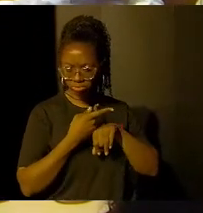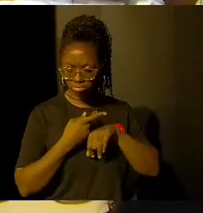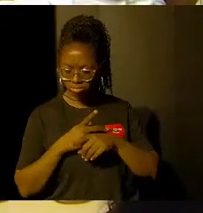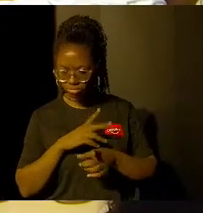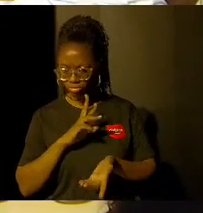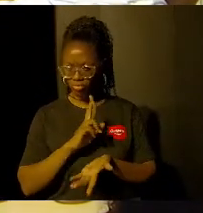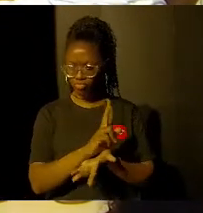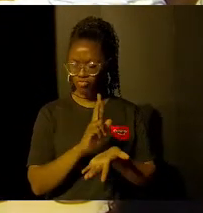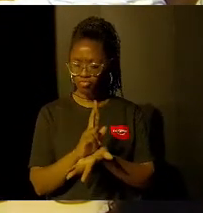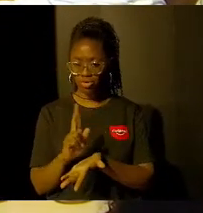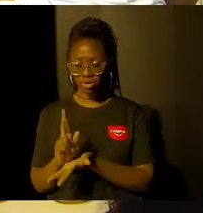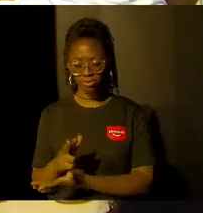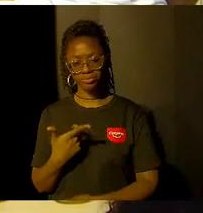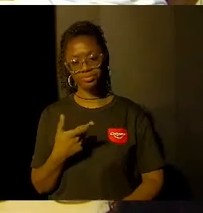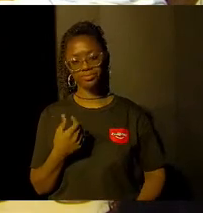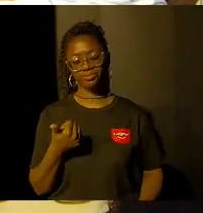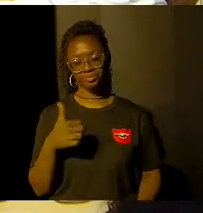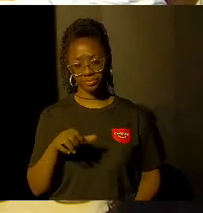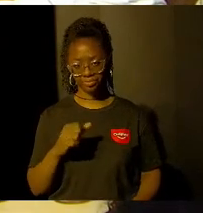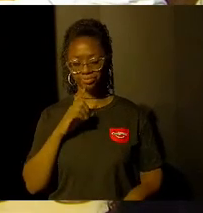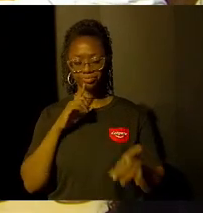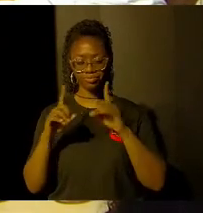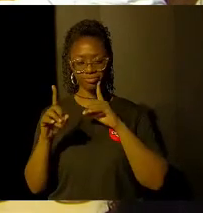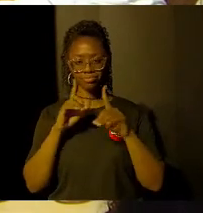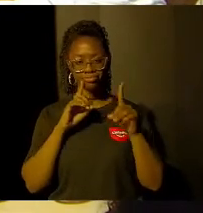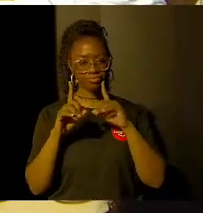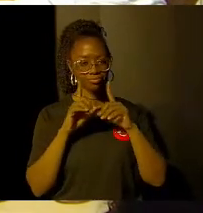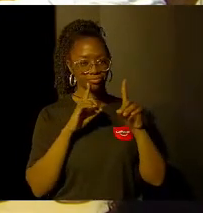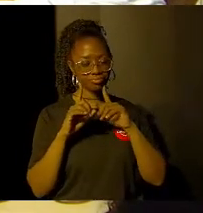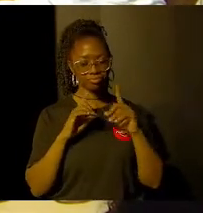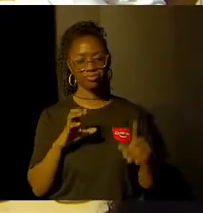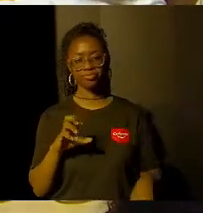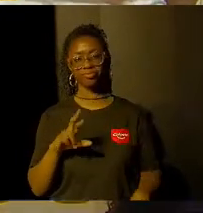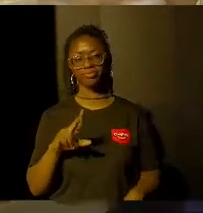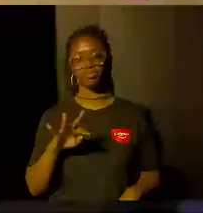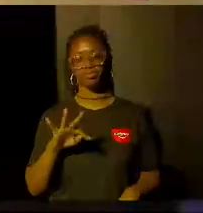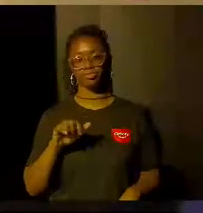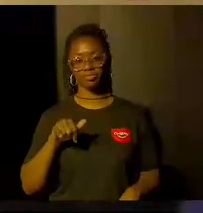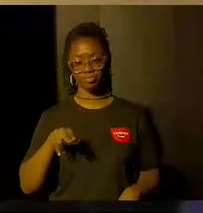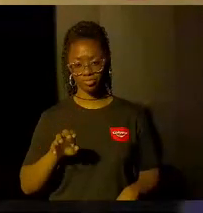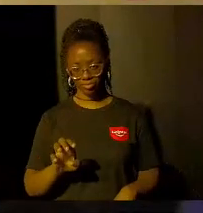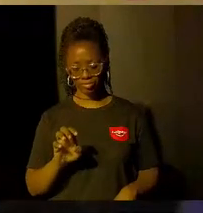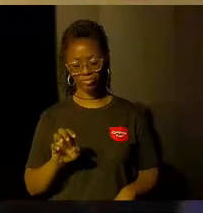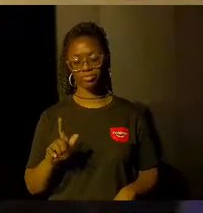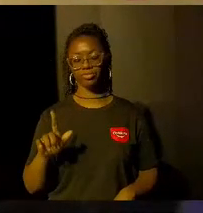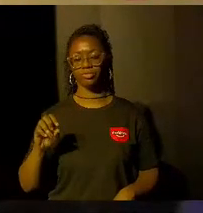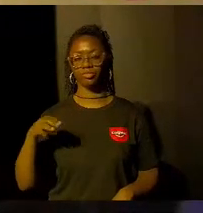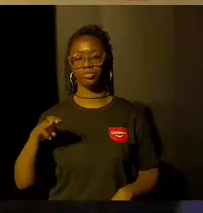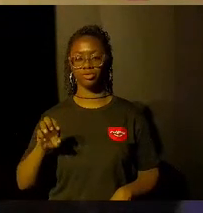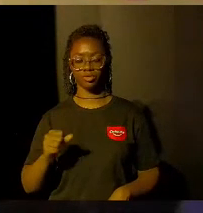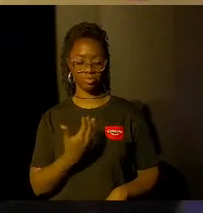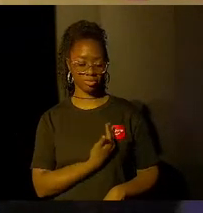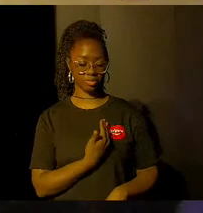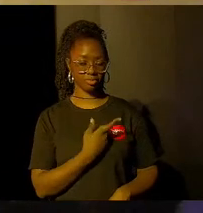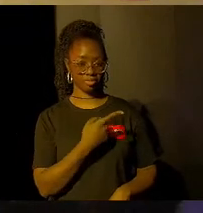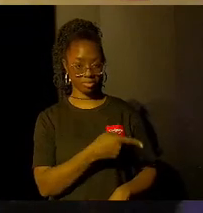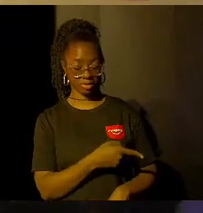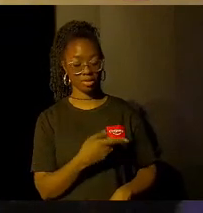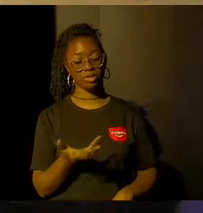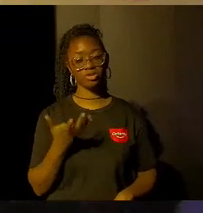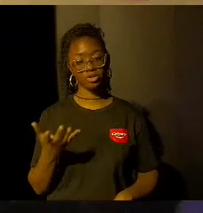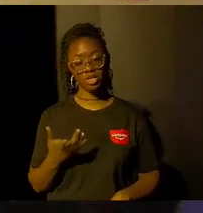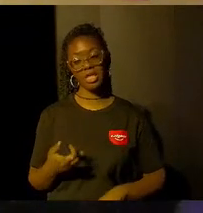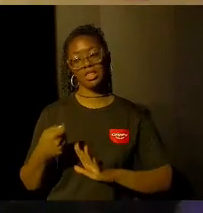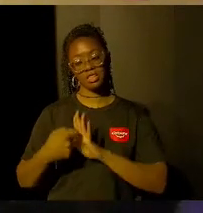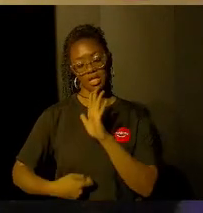em 2019 em diálogo com a Cristiane Gomes uma uma colega a gente queria fazer uma antologia de